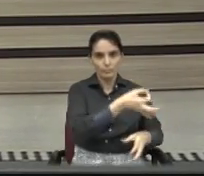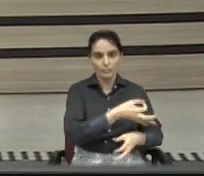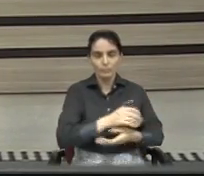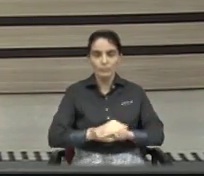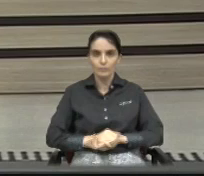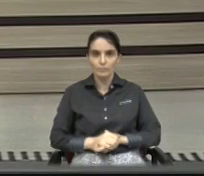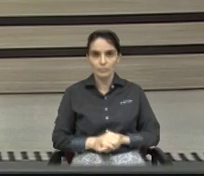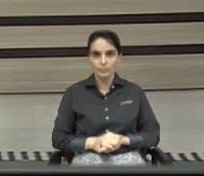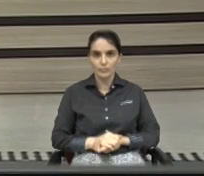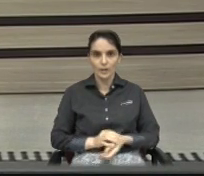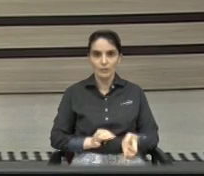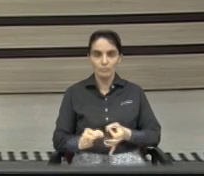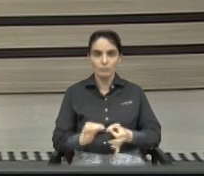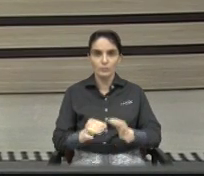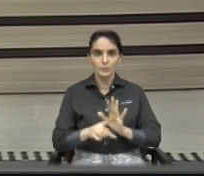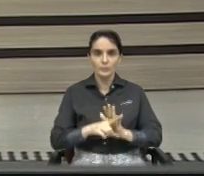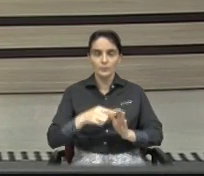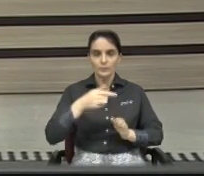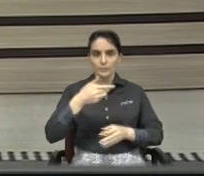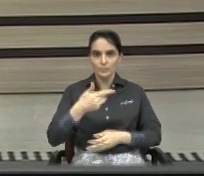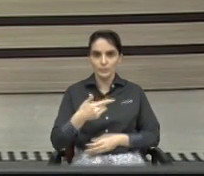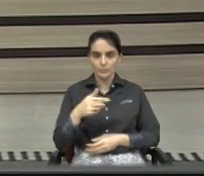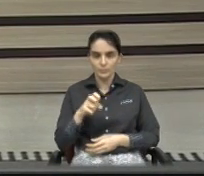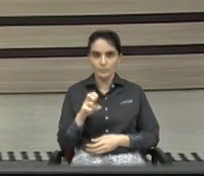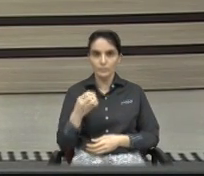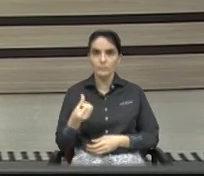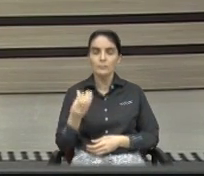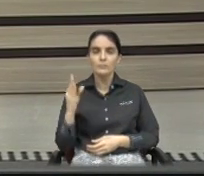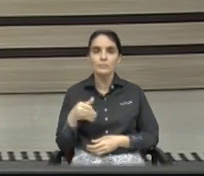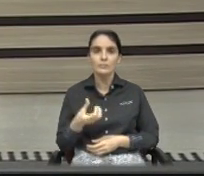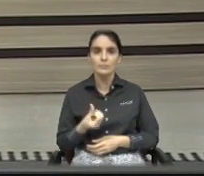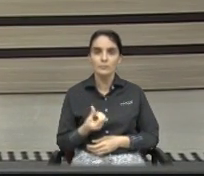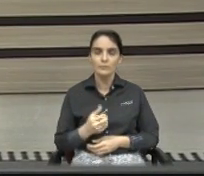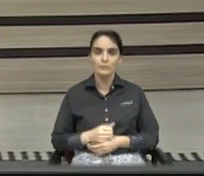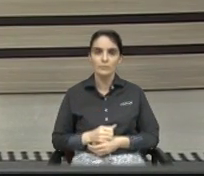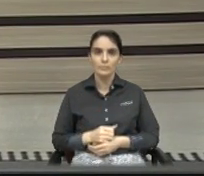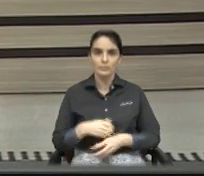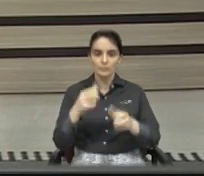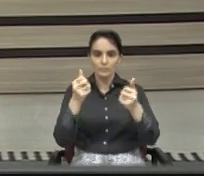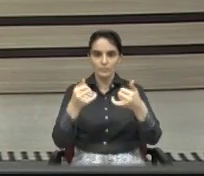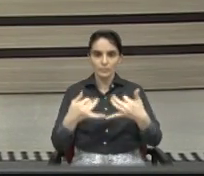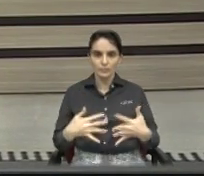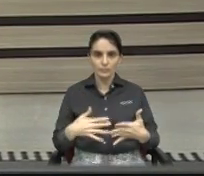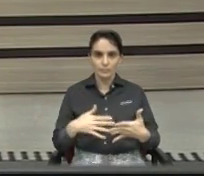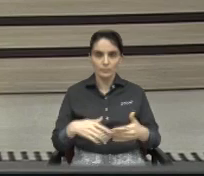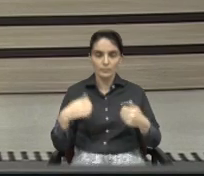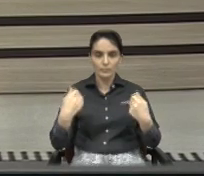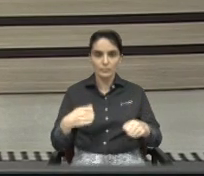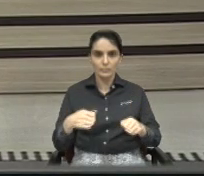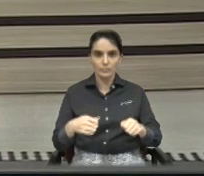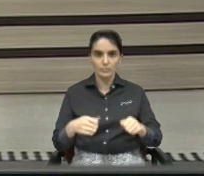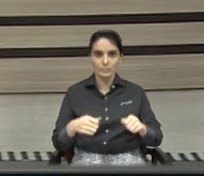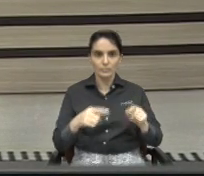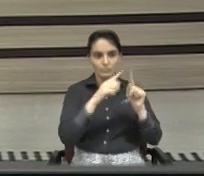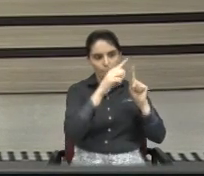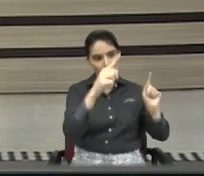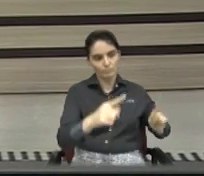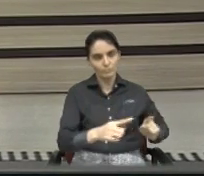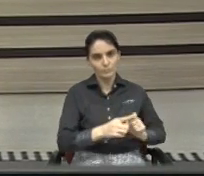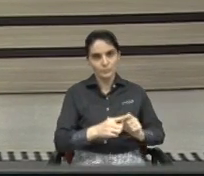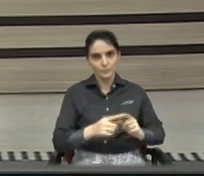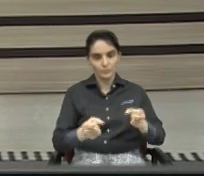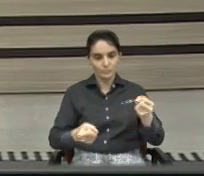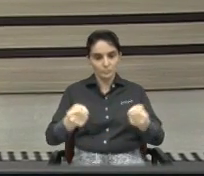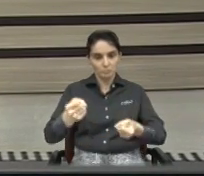competentes. Projeto de Lei número 256/2016 dispõe sobre sinalização de trânsito quando da realização